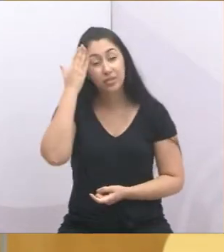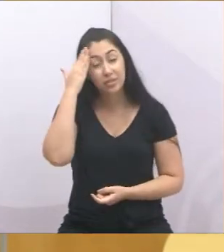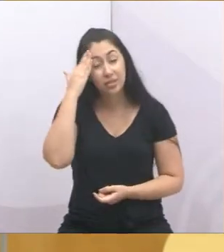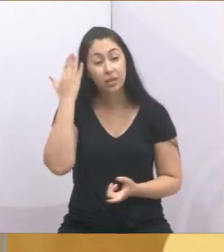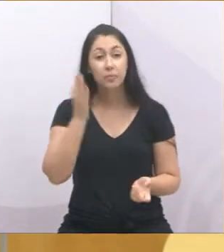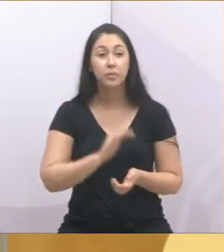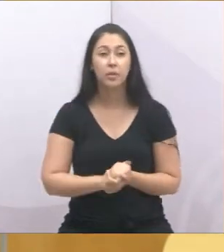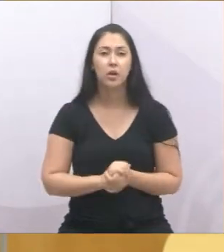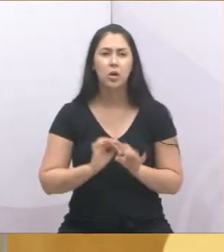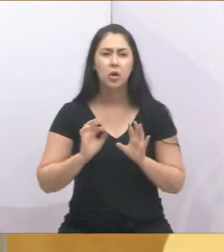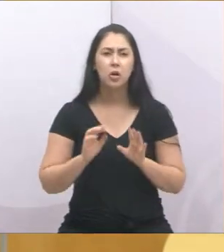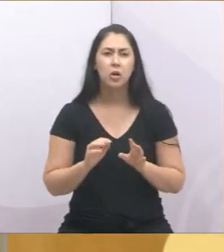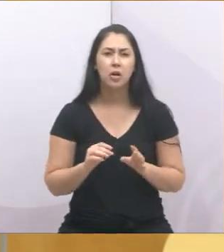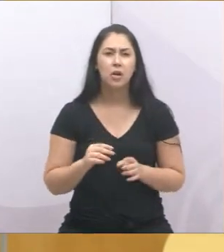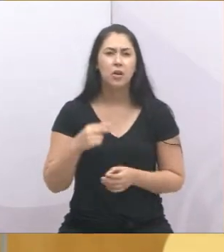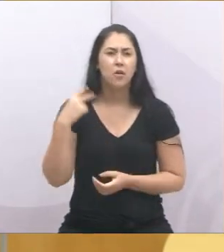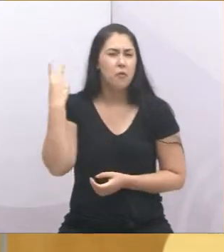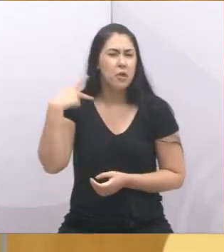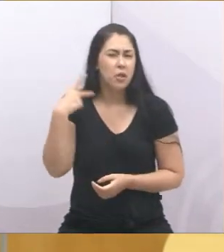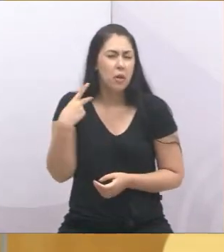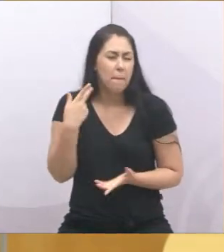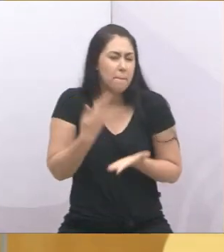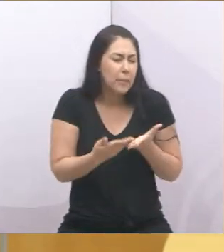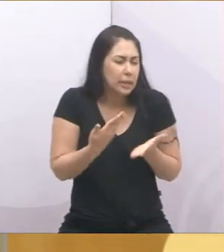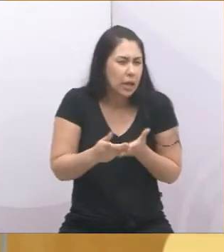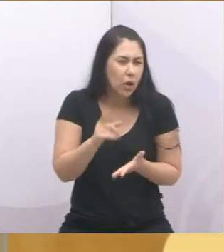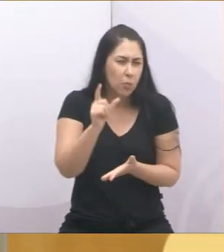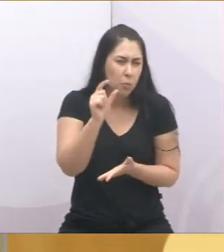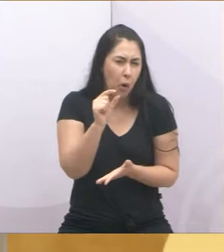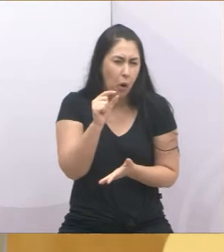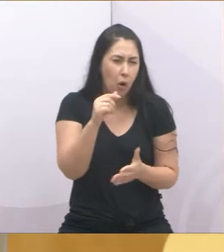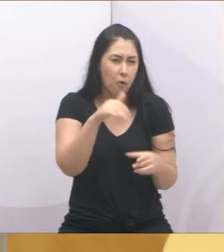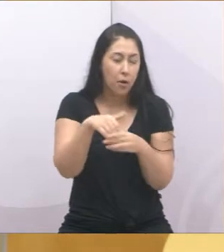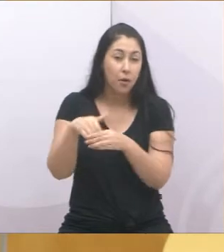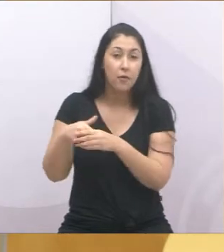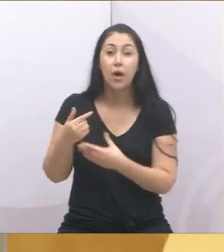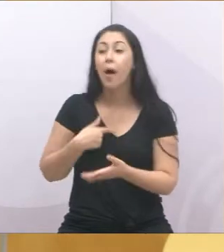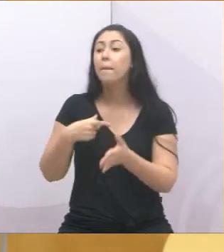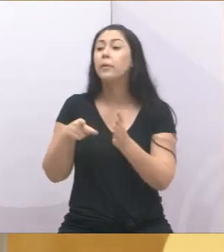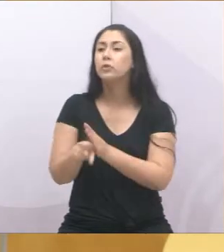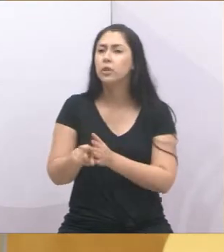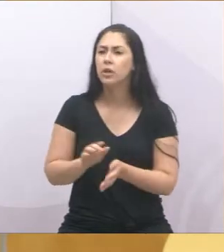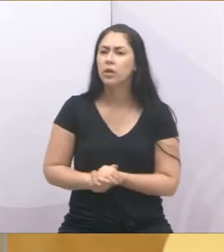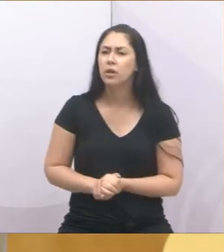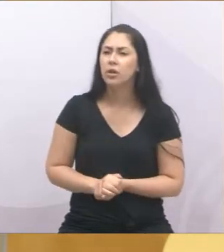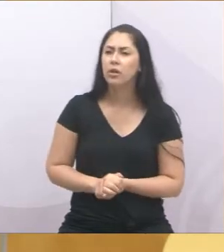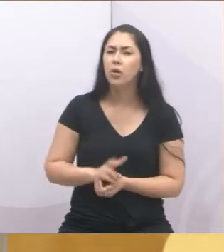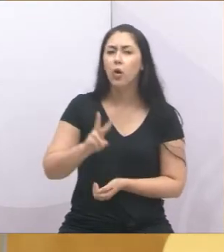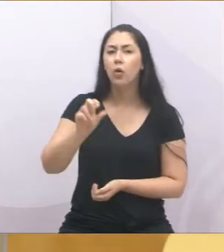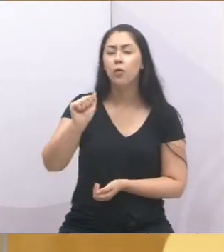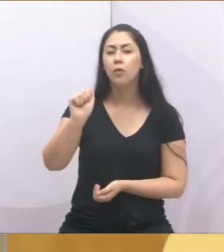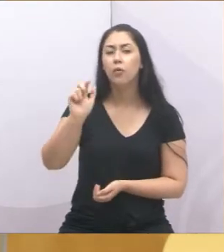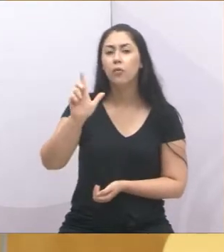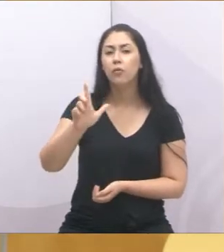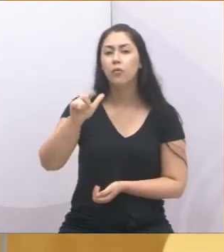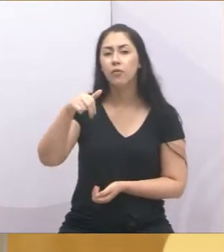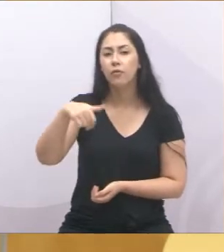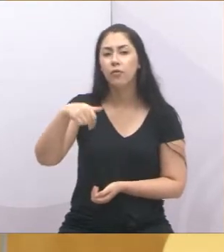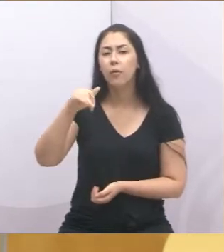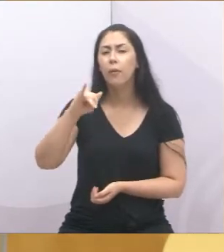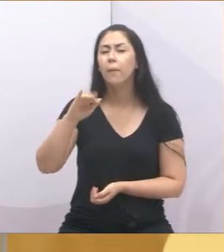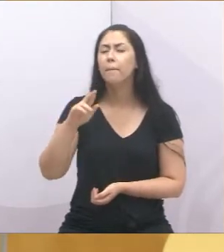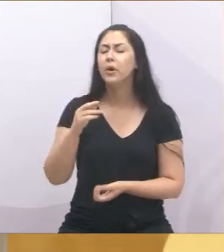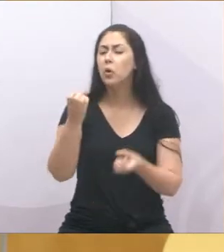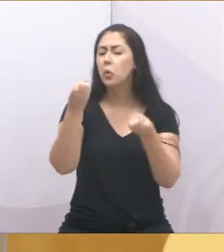todos os vereadores perderam um pouquinho de votos, né? Inclusive, eu até perguntei para o vereador Valmir ali qual foi a queda que ele teve, apesar de ter